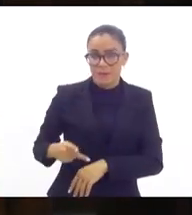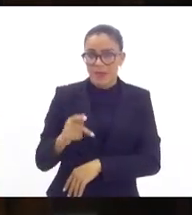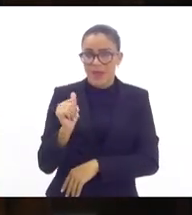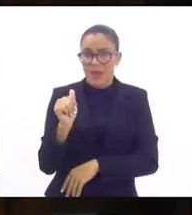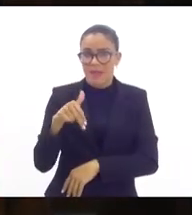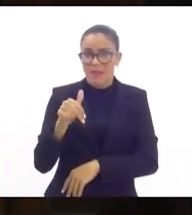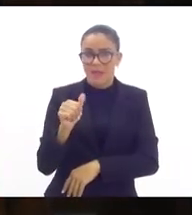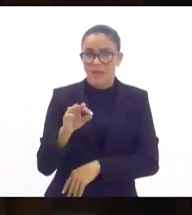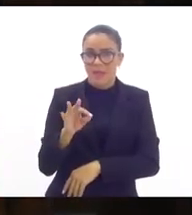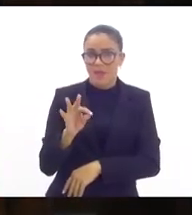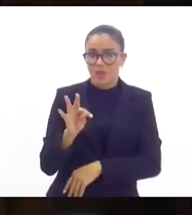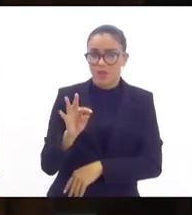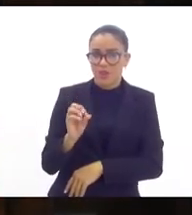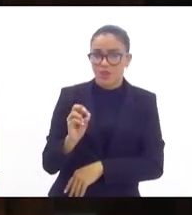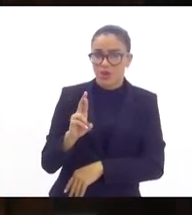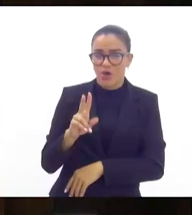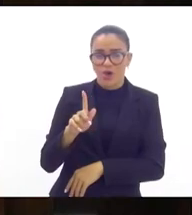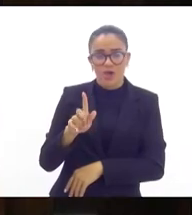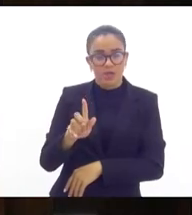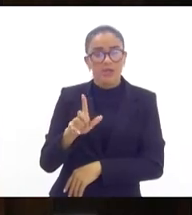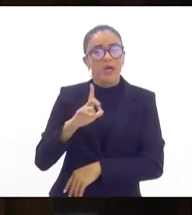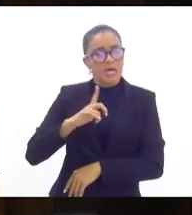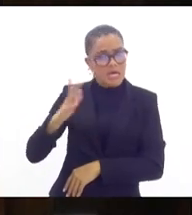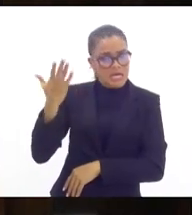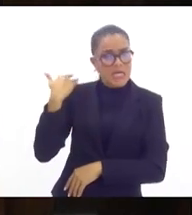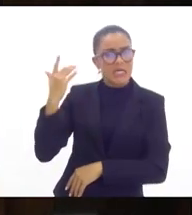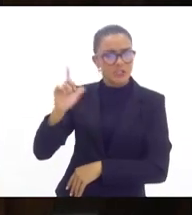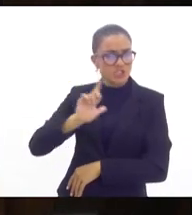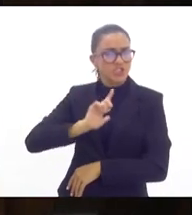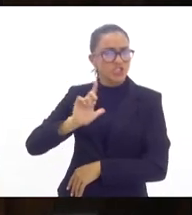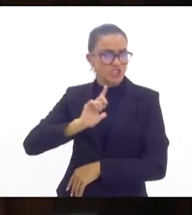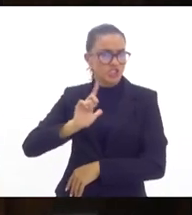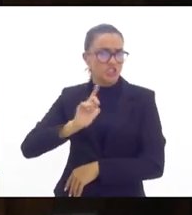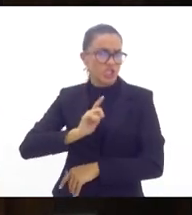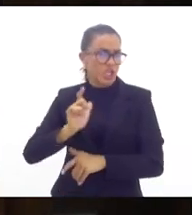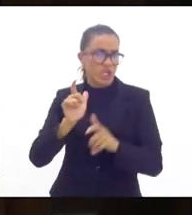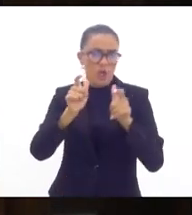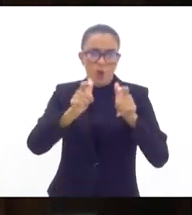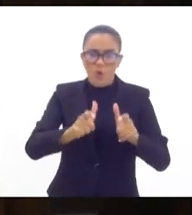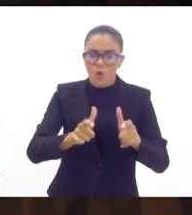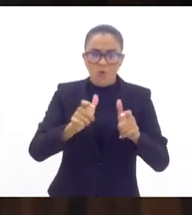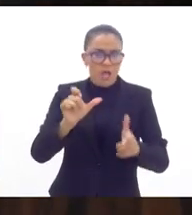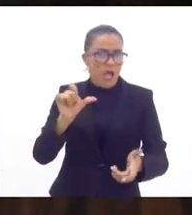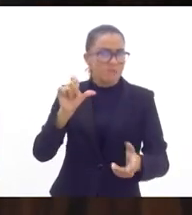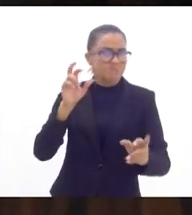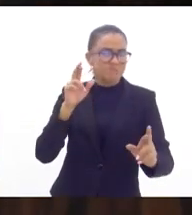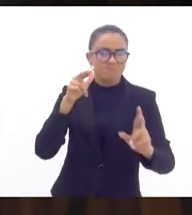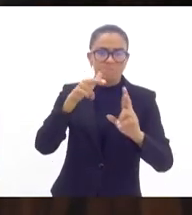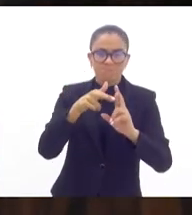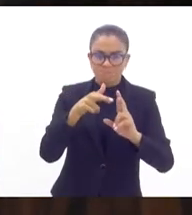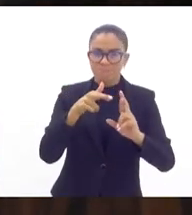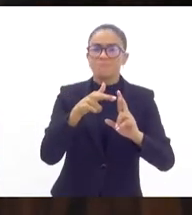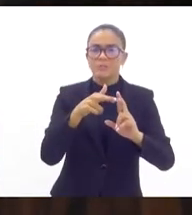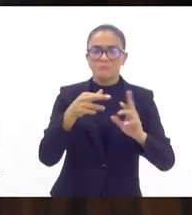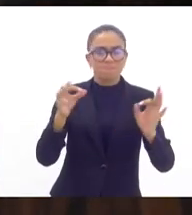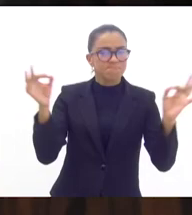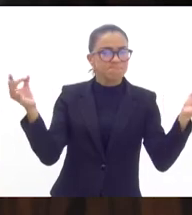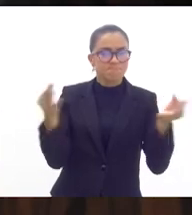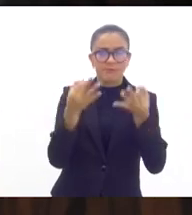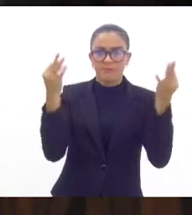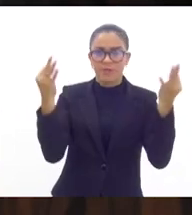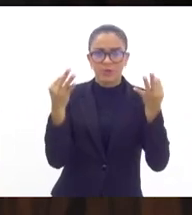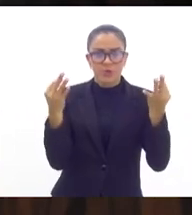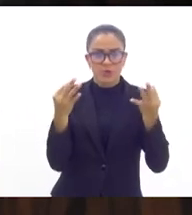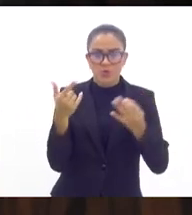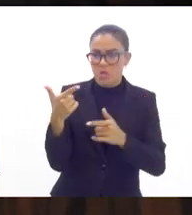torre a gente pode a gente tinha uma fanfest a gente tinha sim quem lembra do projeto Inicial tinha uma fanfest você